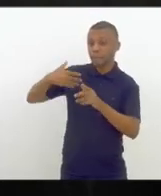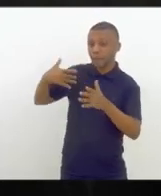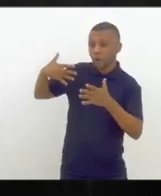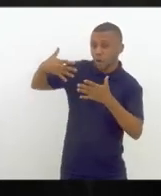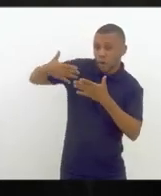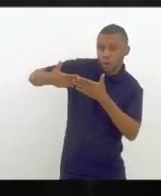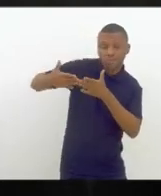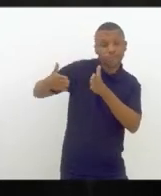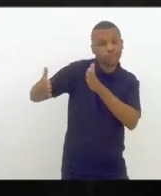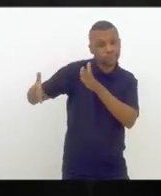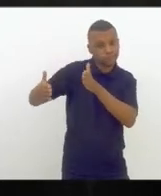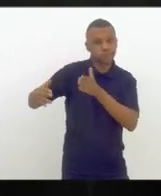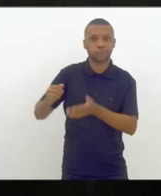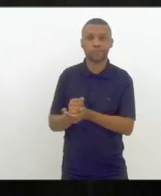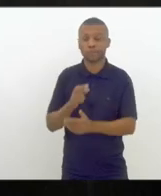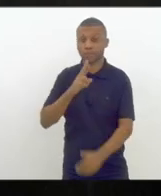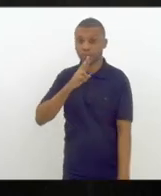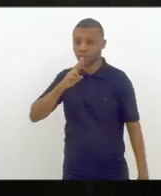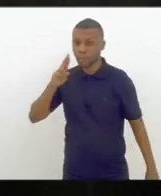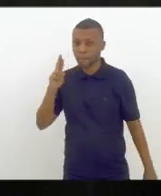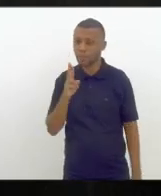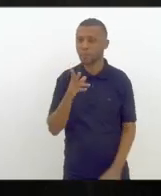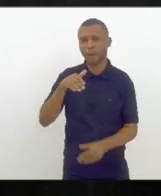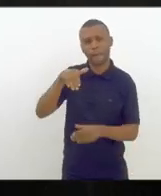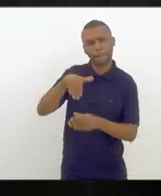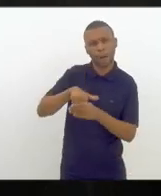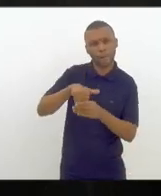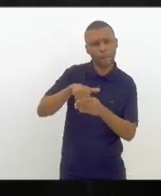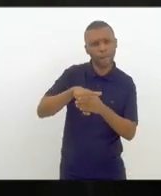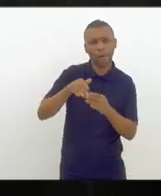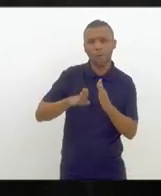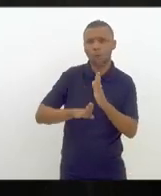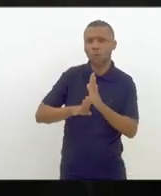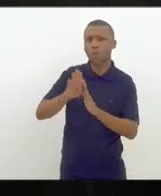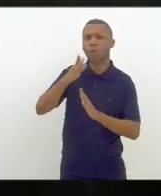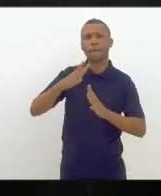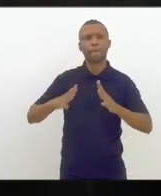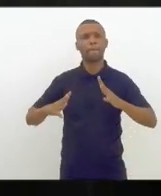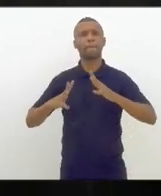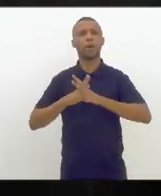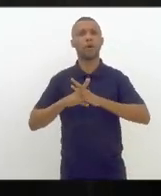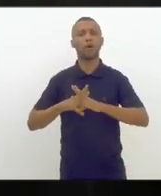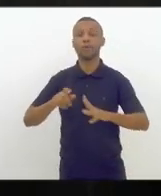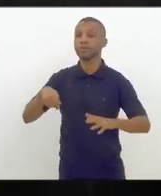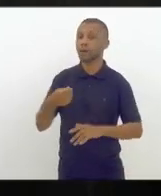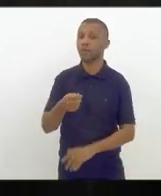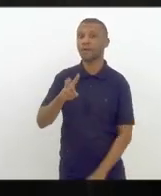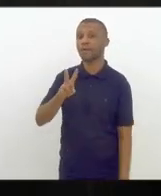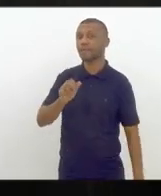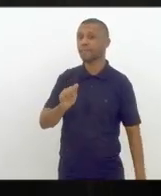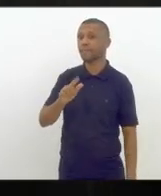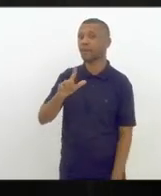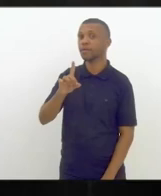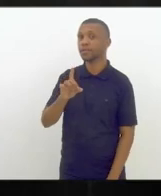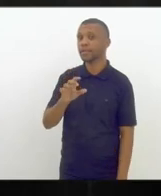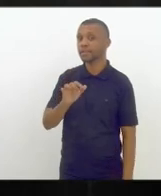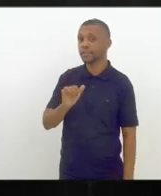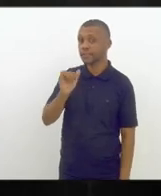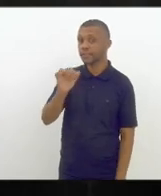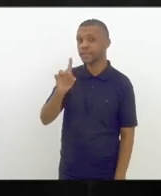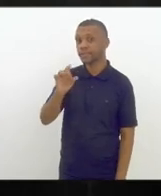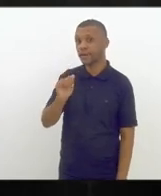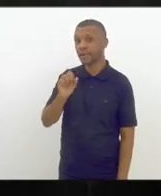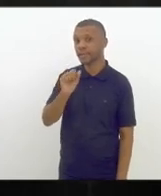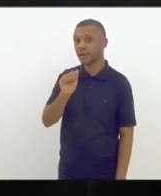resultou numa votação histórica de Valdeci da Saúde. Uma votação que foi o Valdeci da Saúde